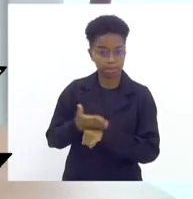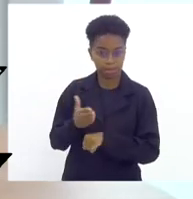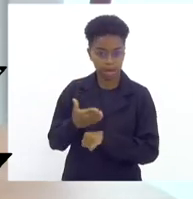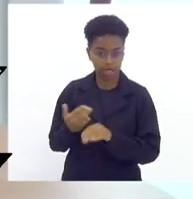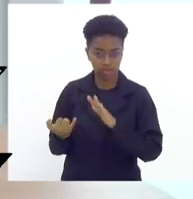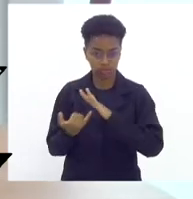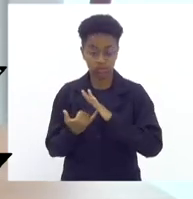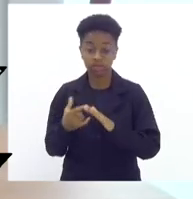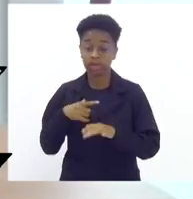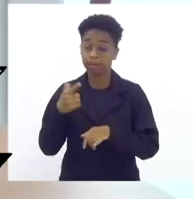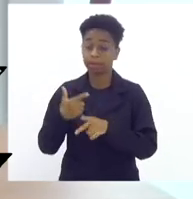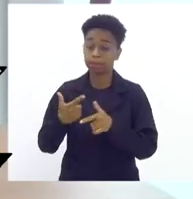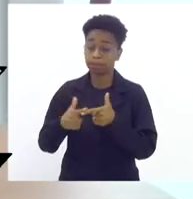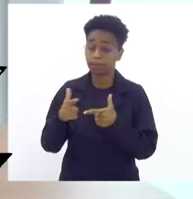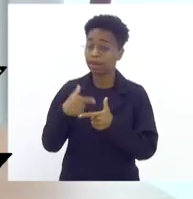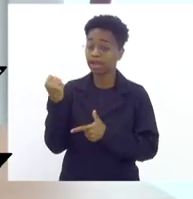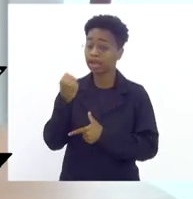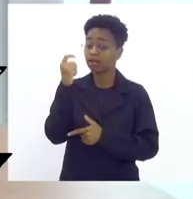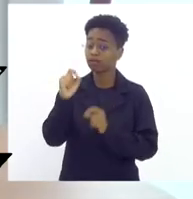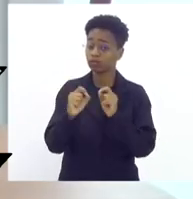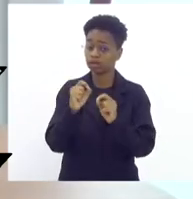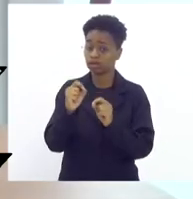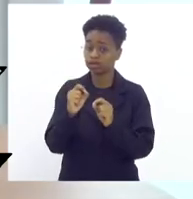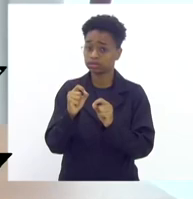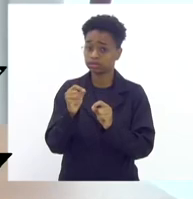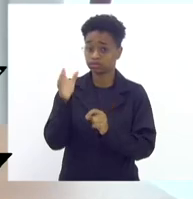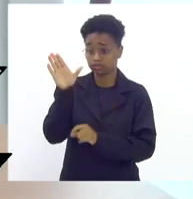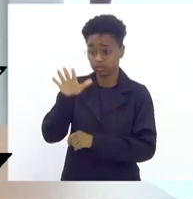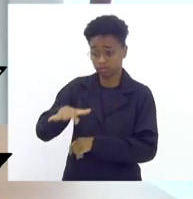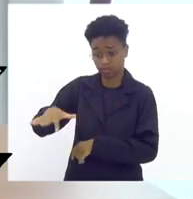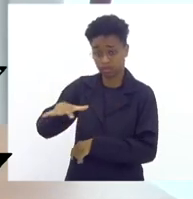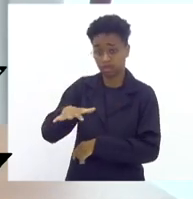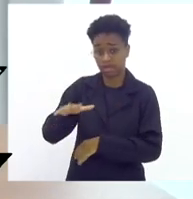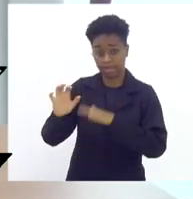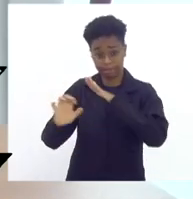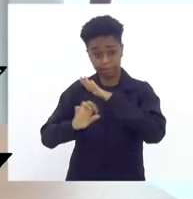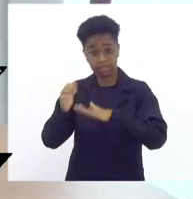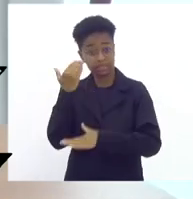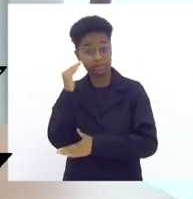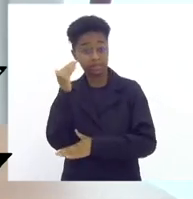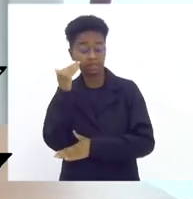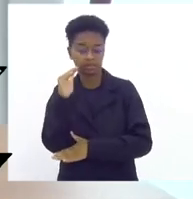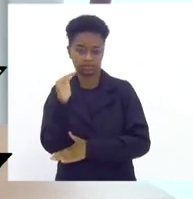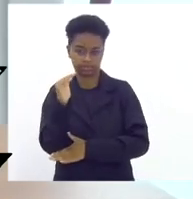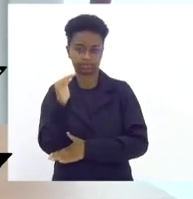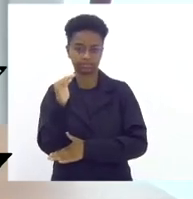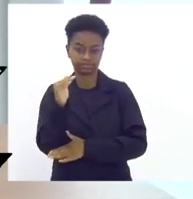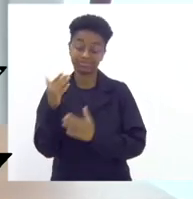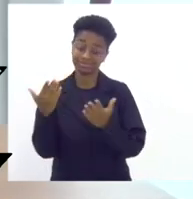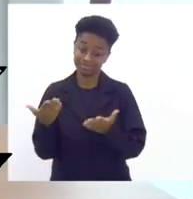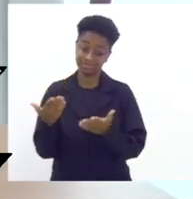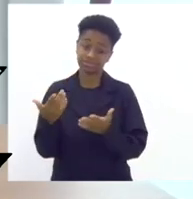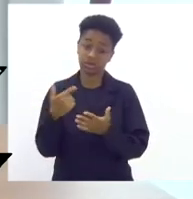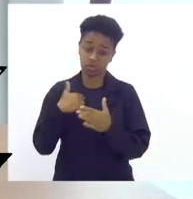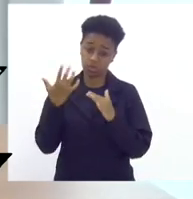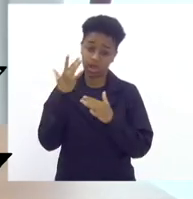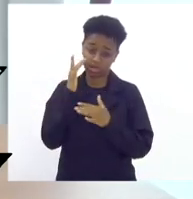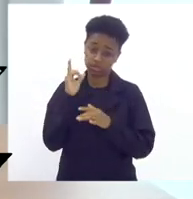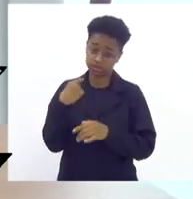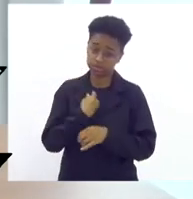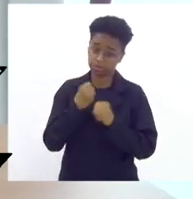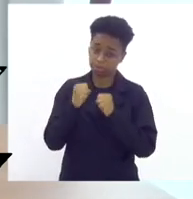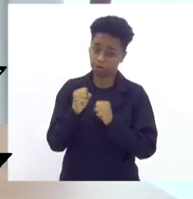instituições a gente tem um problema muito sério com relação ao entendimento disso do empresariado em geral e é nisso que eu acho que a gente pode focar